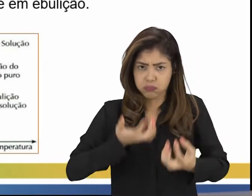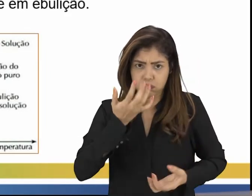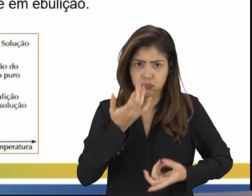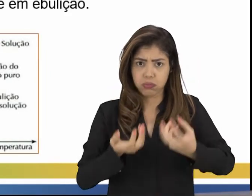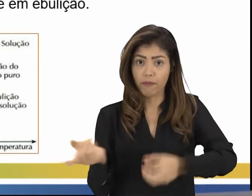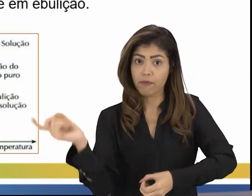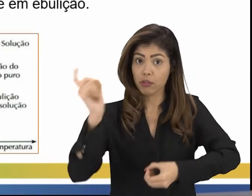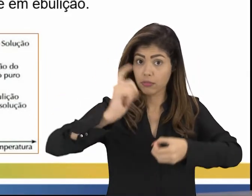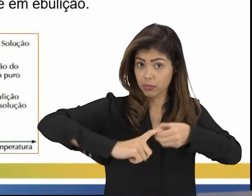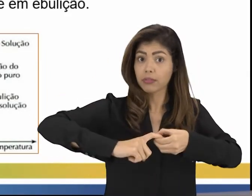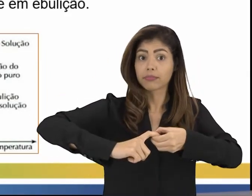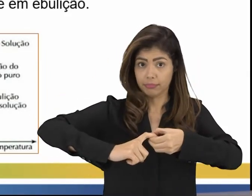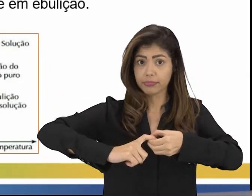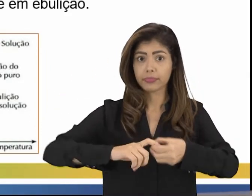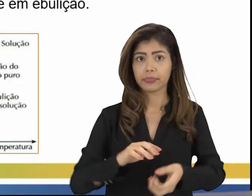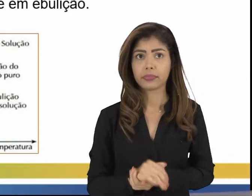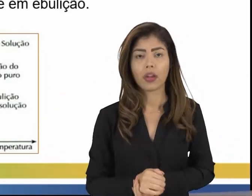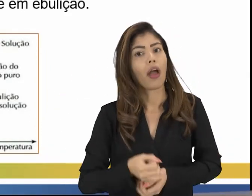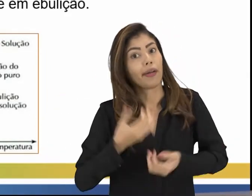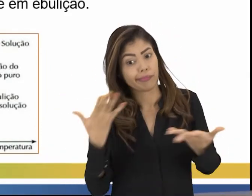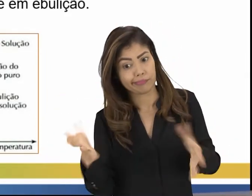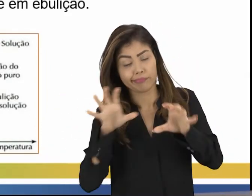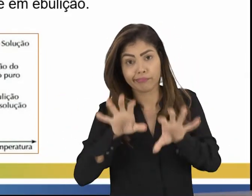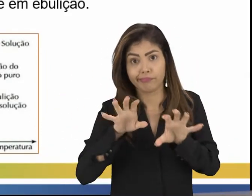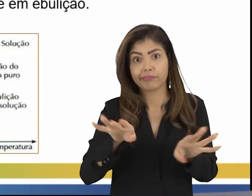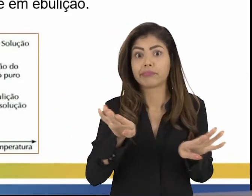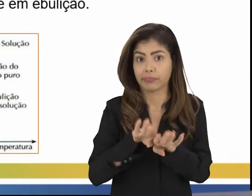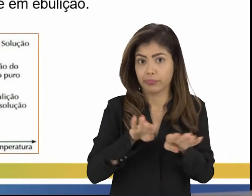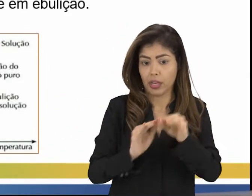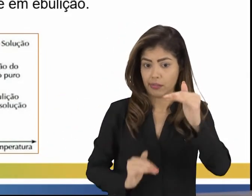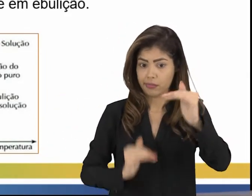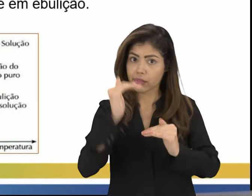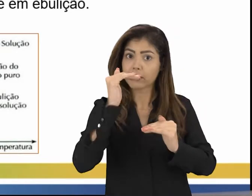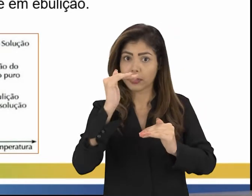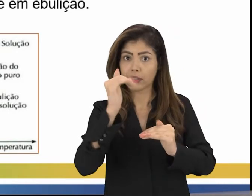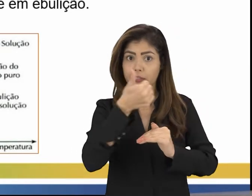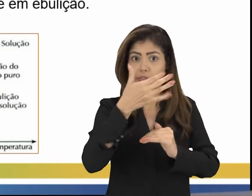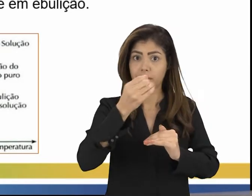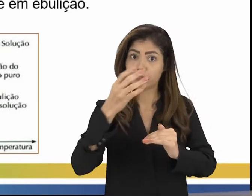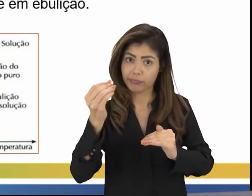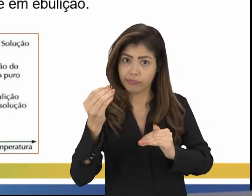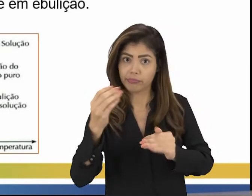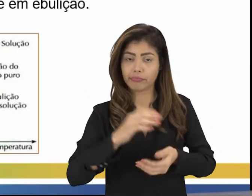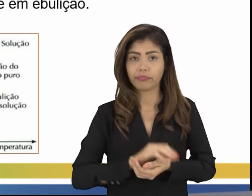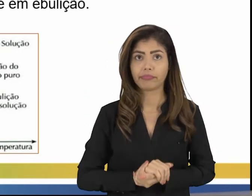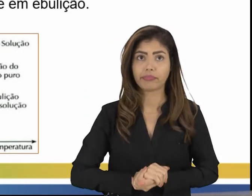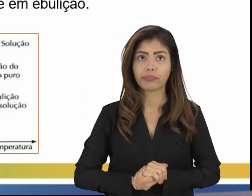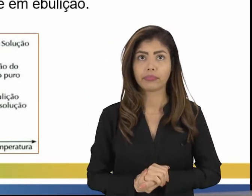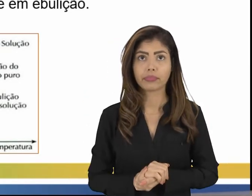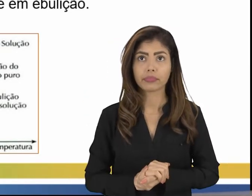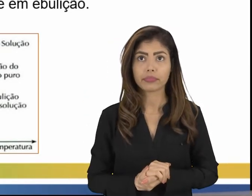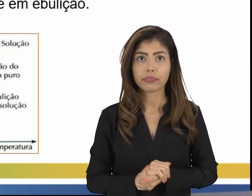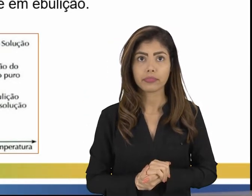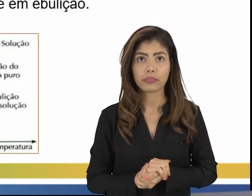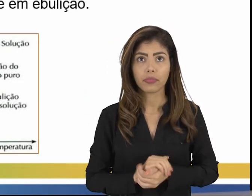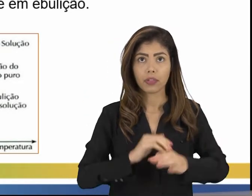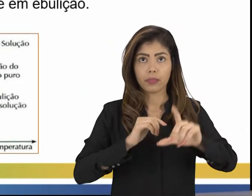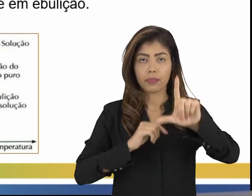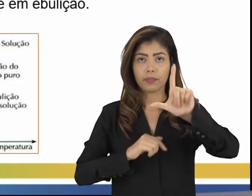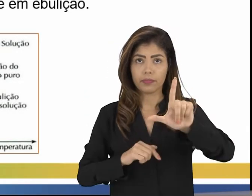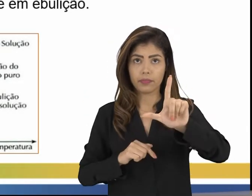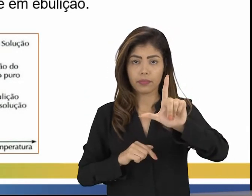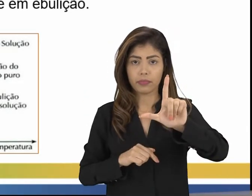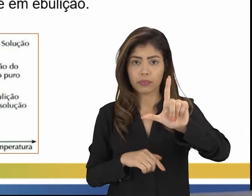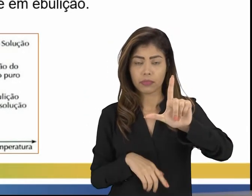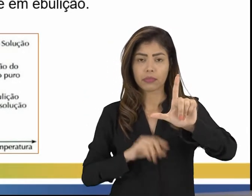você novamente voltar à fervura. Obviamente, é uma temperatura acima de 100 graus Celsius. Graficamente observando, nós